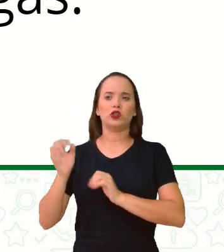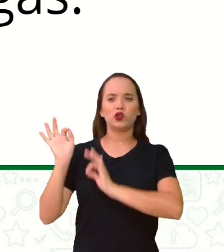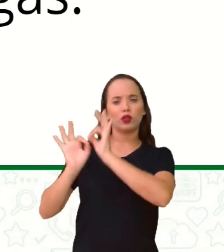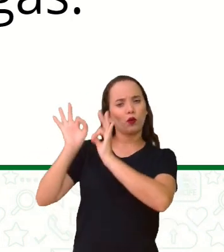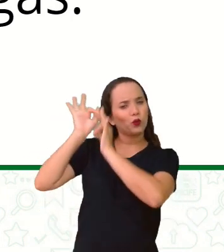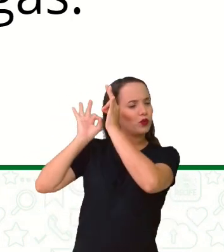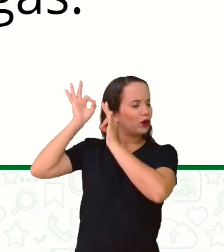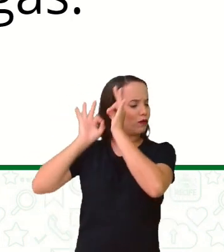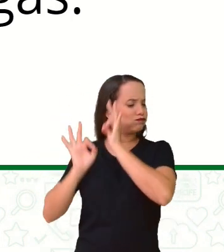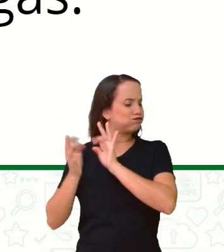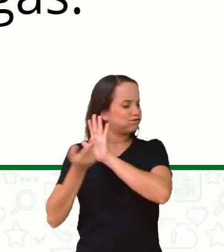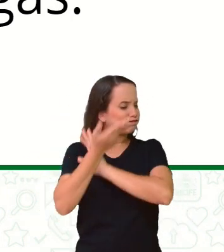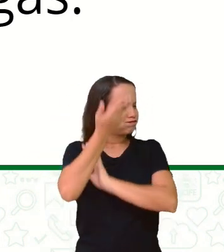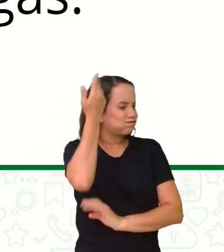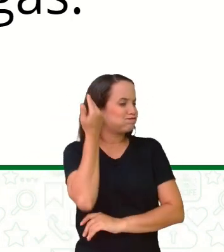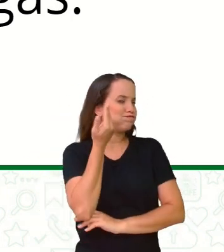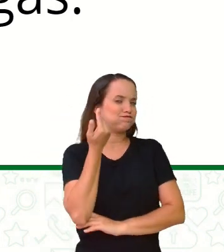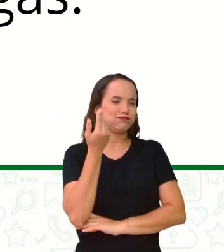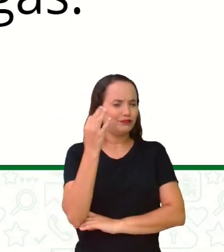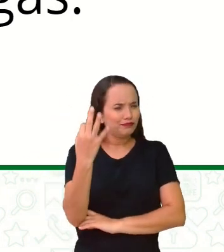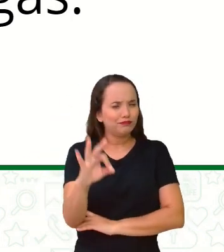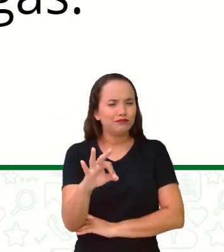formando